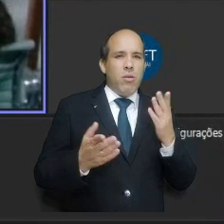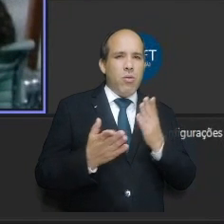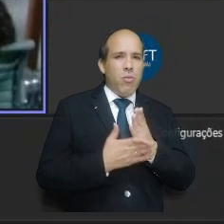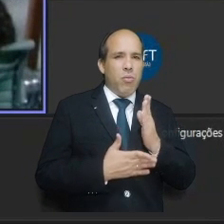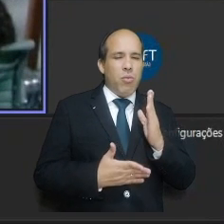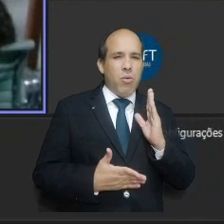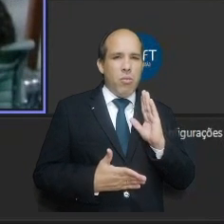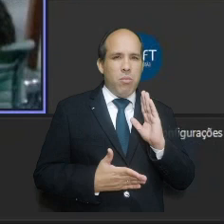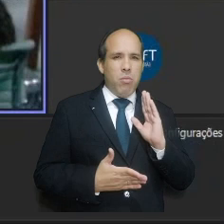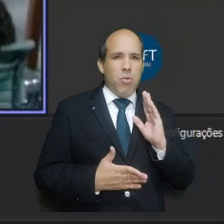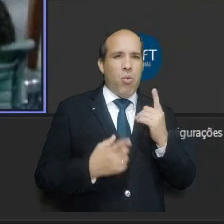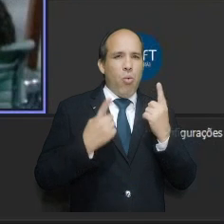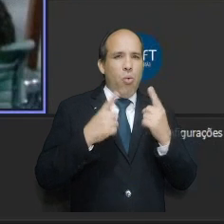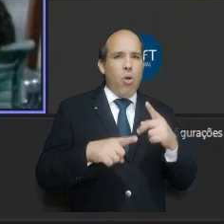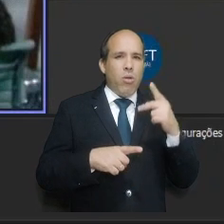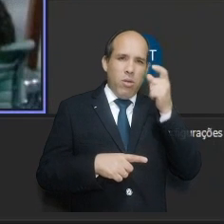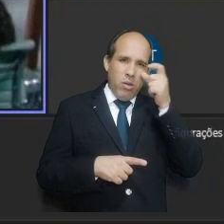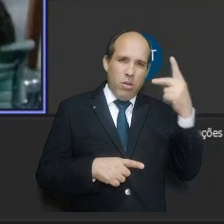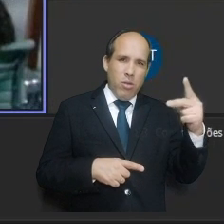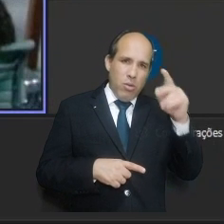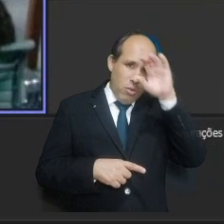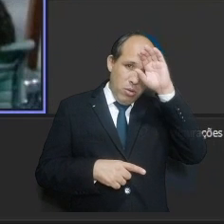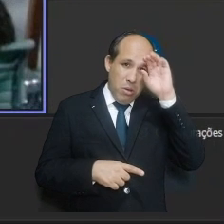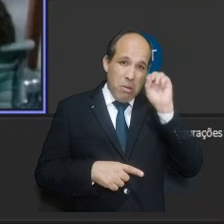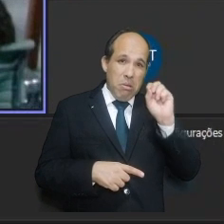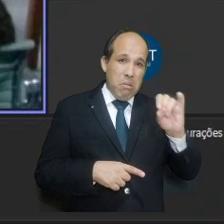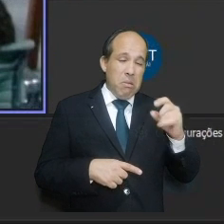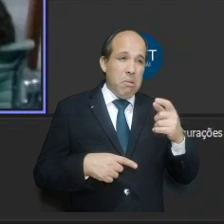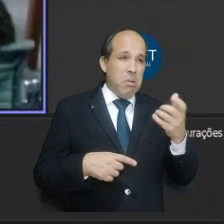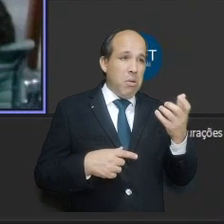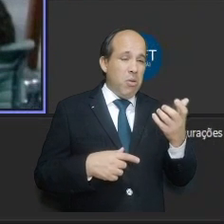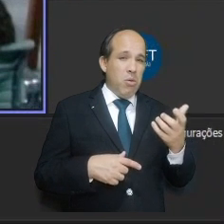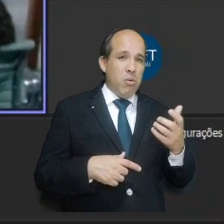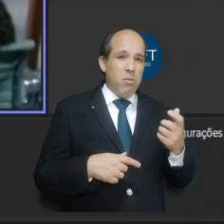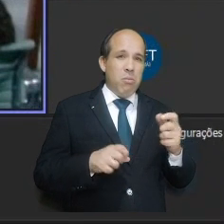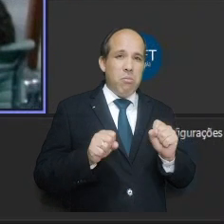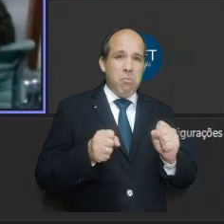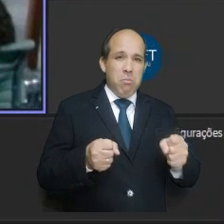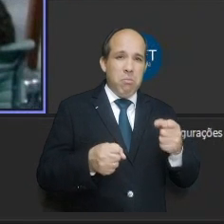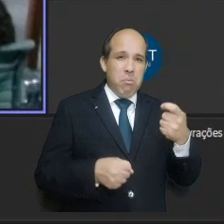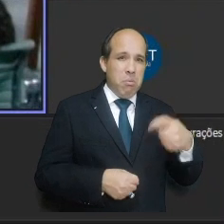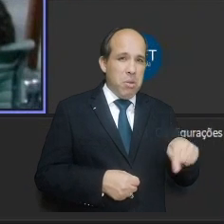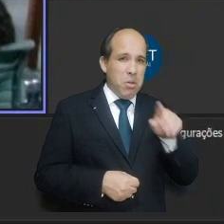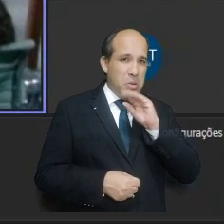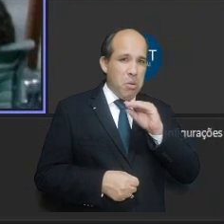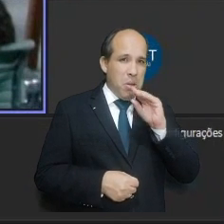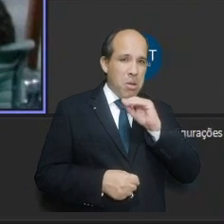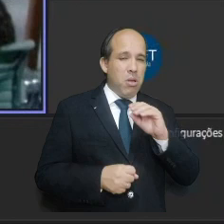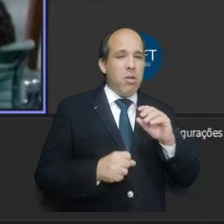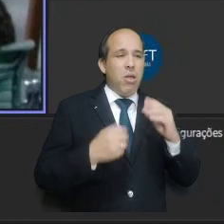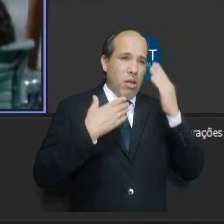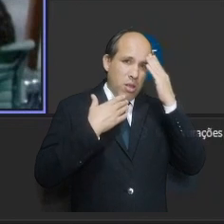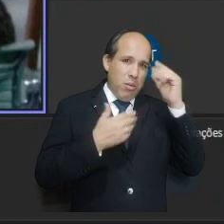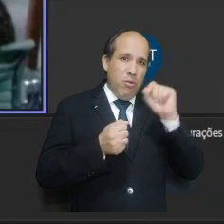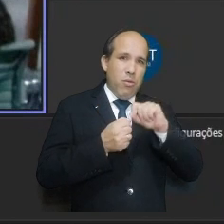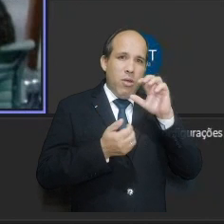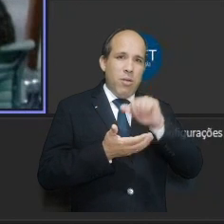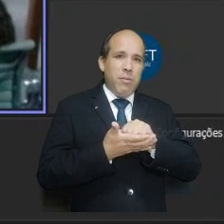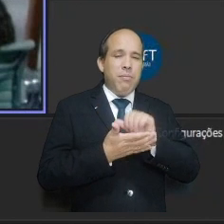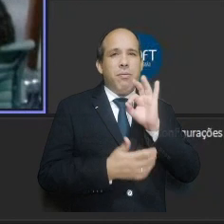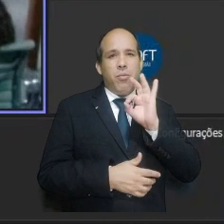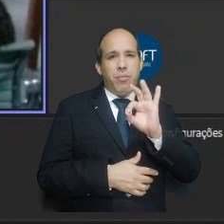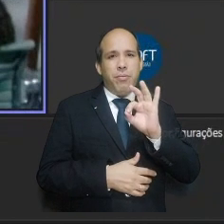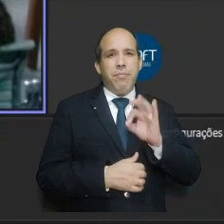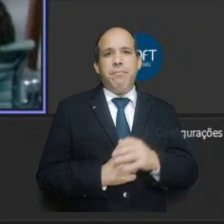negado provimento a ele. Vai ao encontro do interesse do seu cliente. Se Vossa Excelência dispensar a sustentação oral, nós agradecemos, fazemos registro e proclamamos